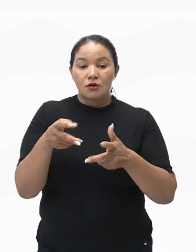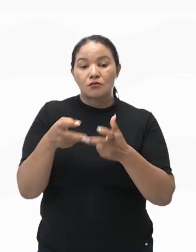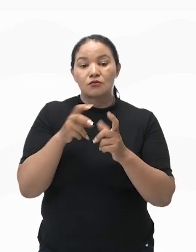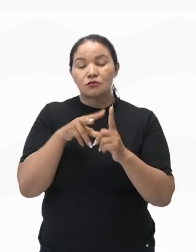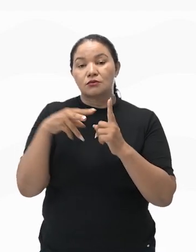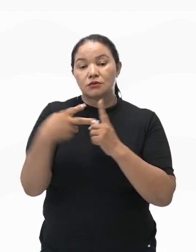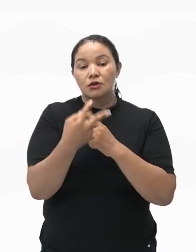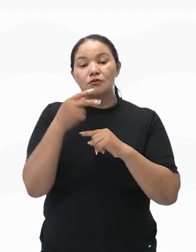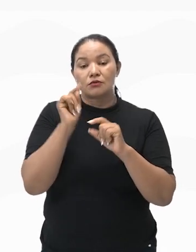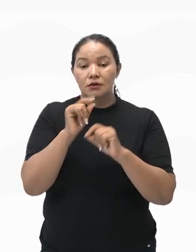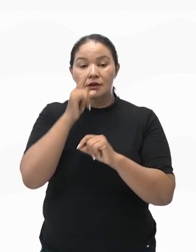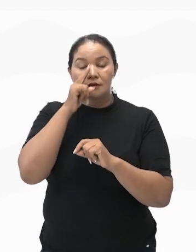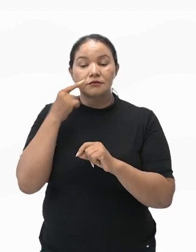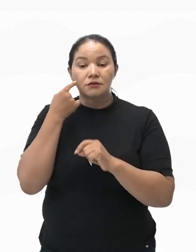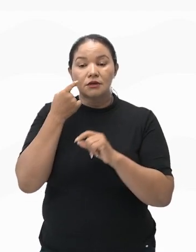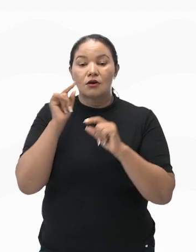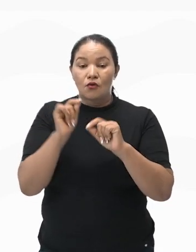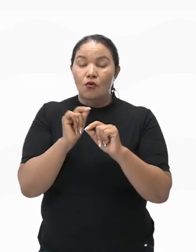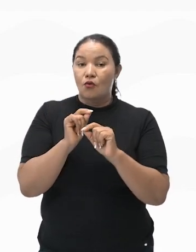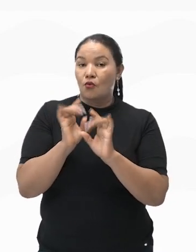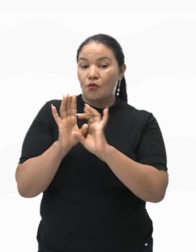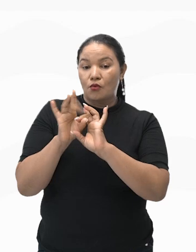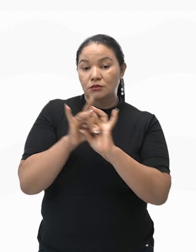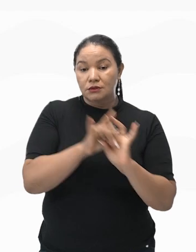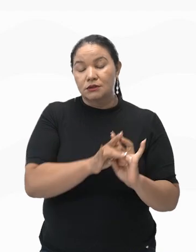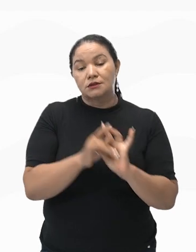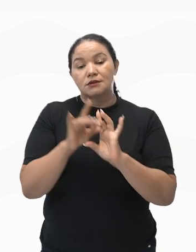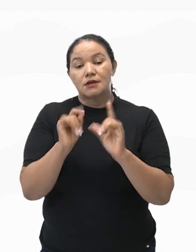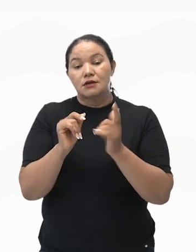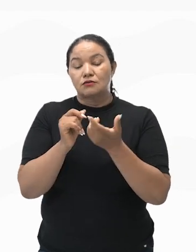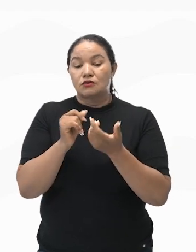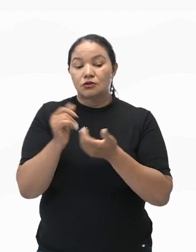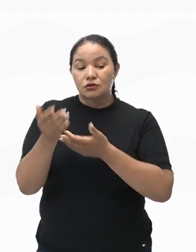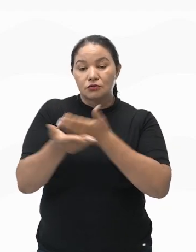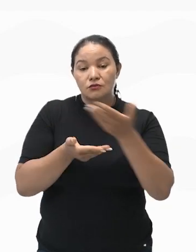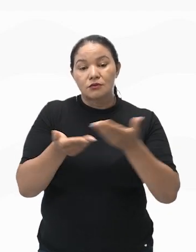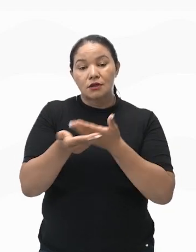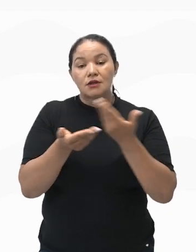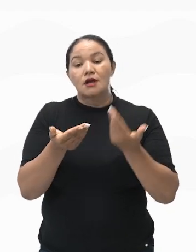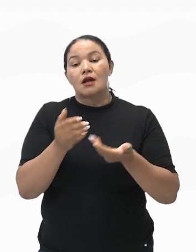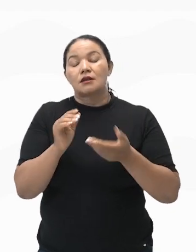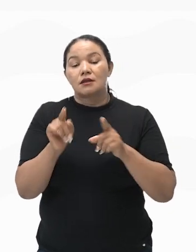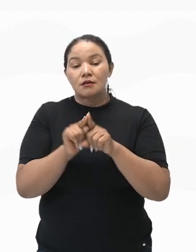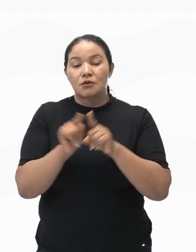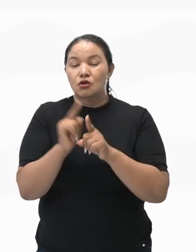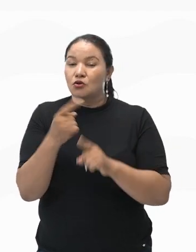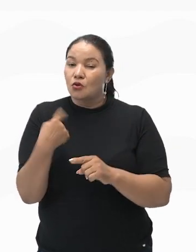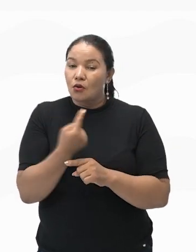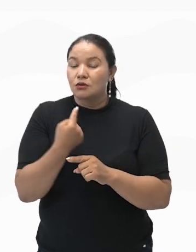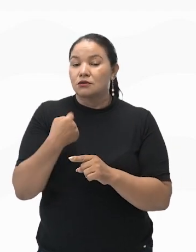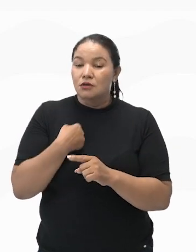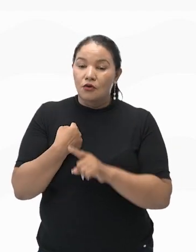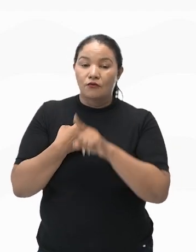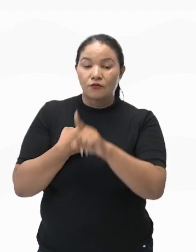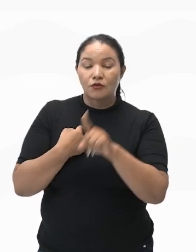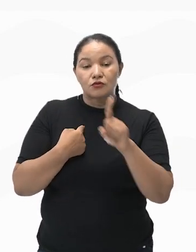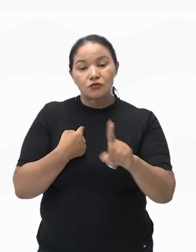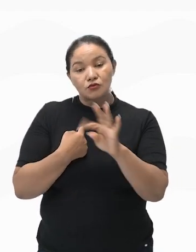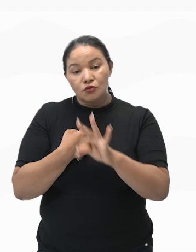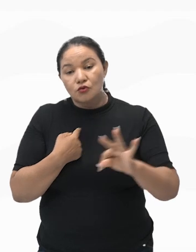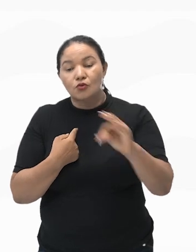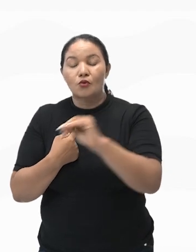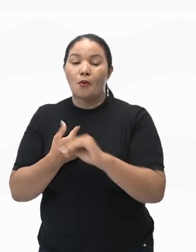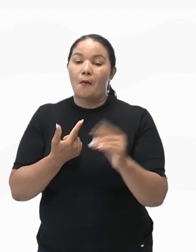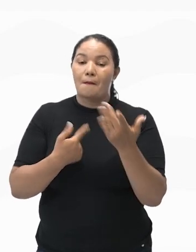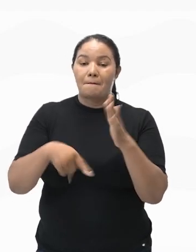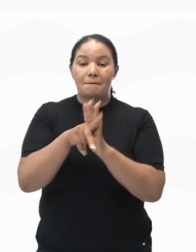conceito de solidariedade faz com que você nos percebamos pertencentes a uma